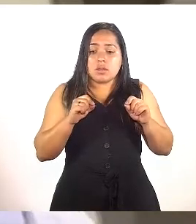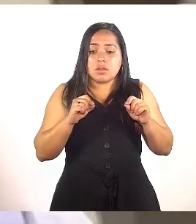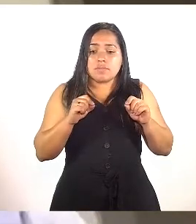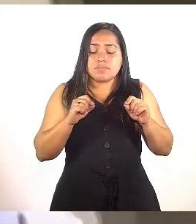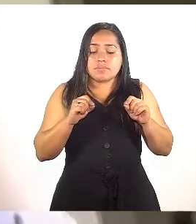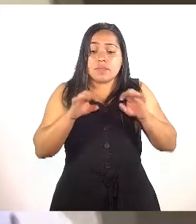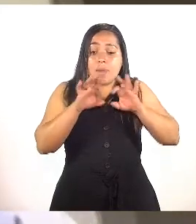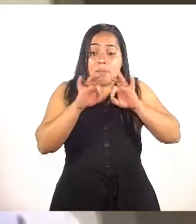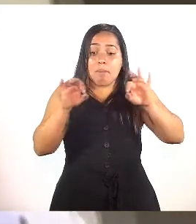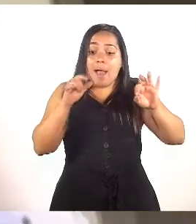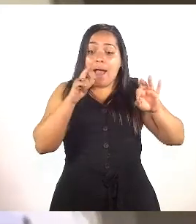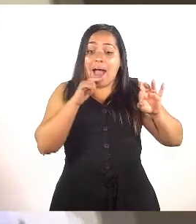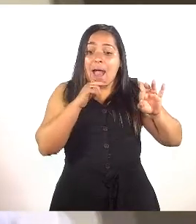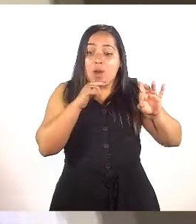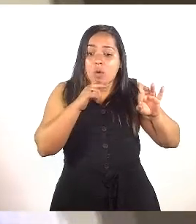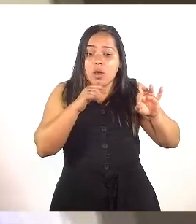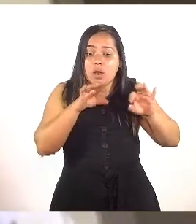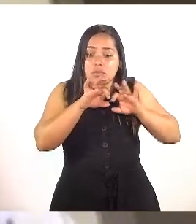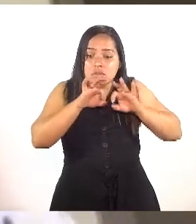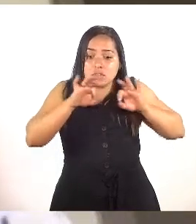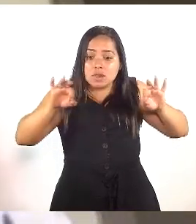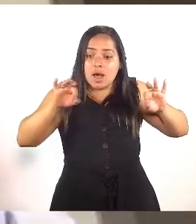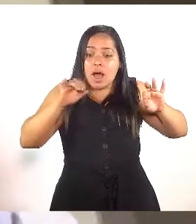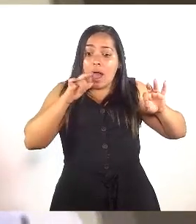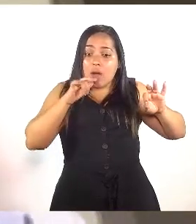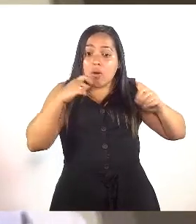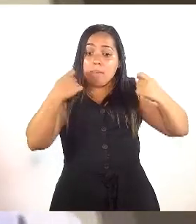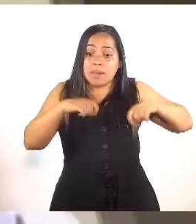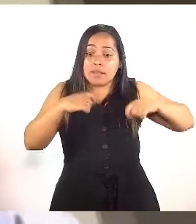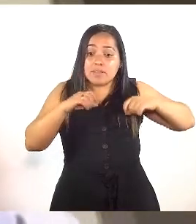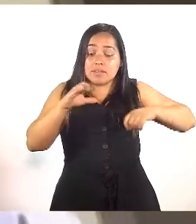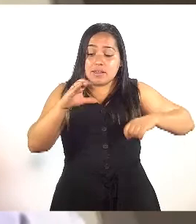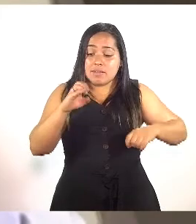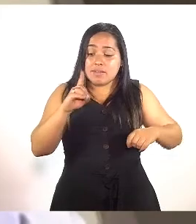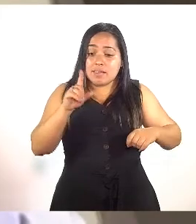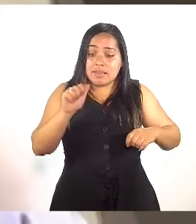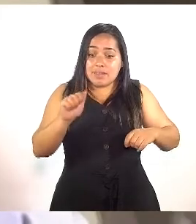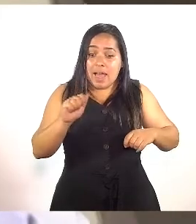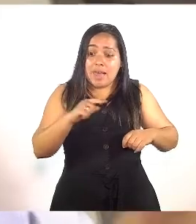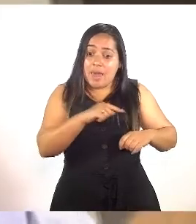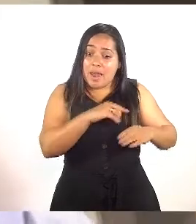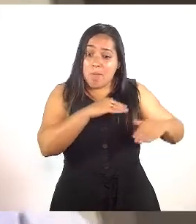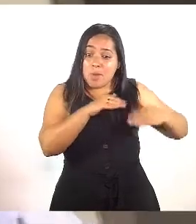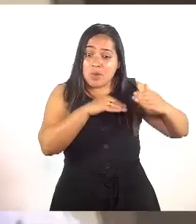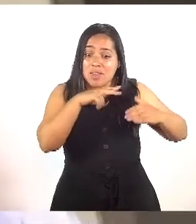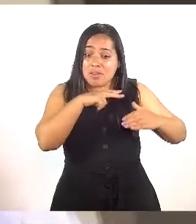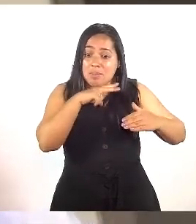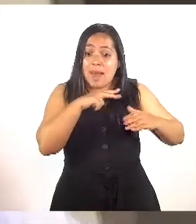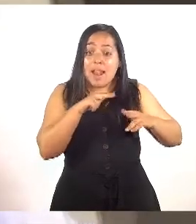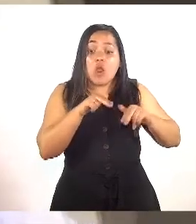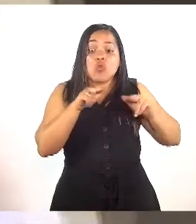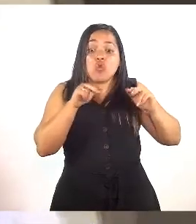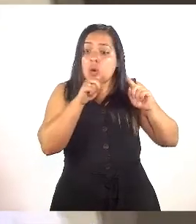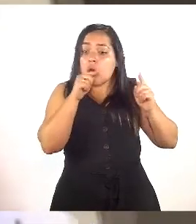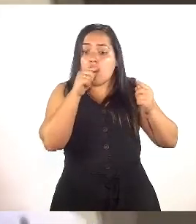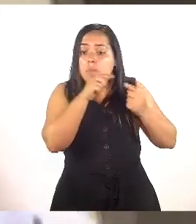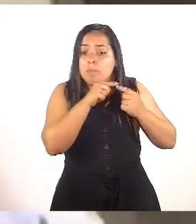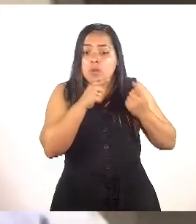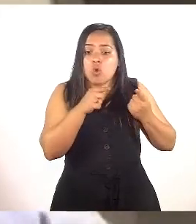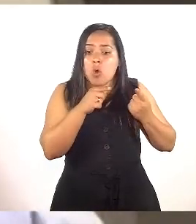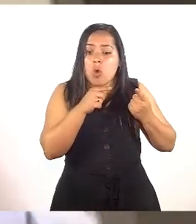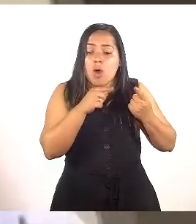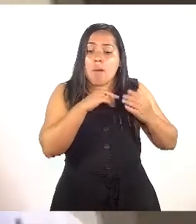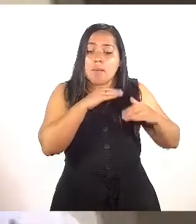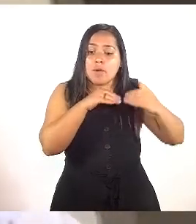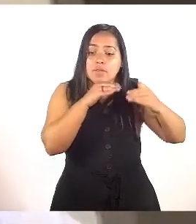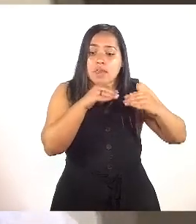A SEDAI está passando por uma privatização que ela nunca correspondeu à Baixada Fluminense. Eu acho que o